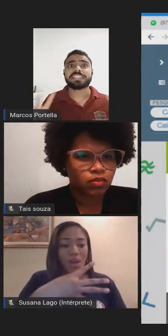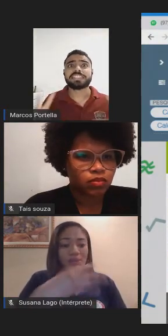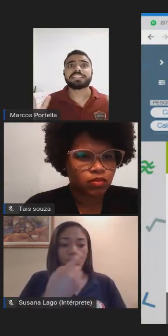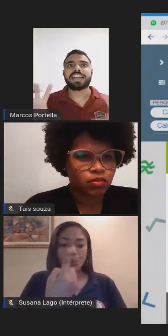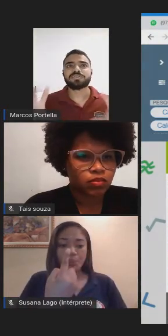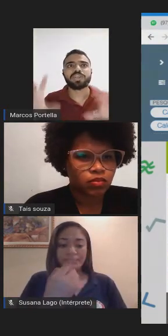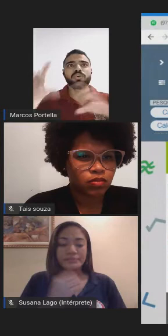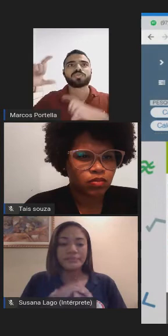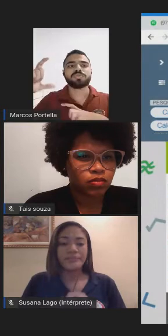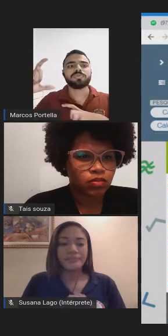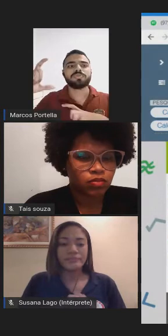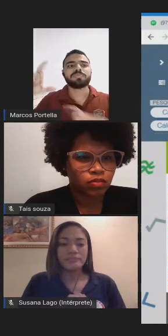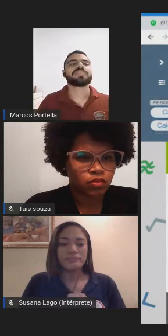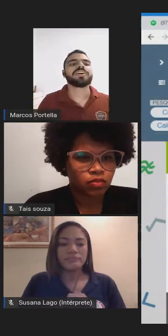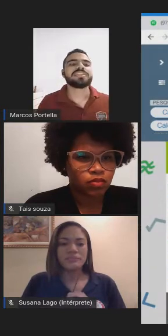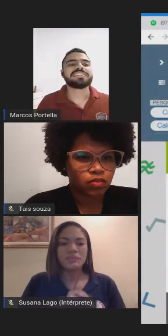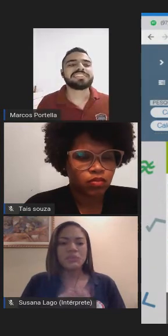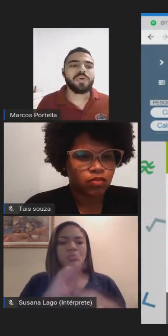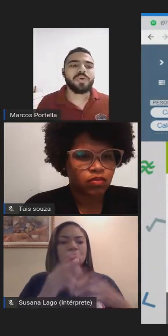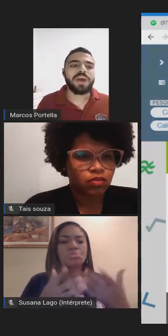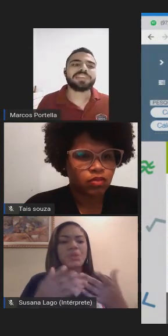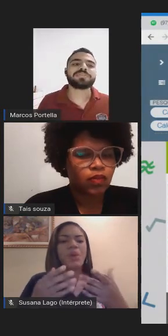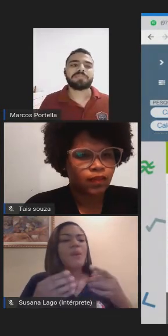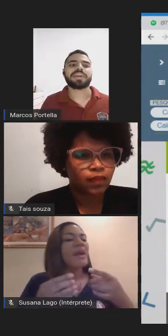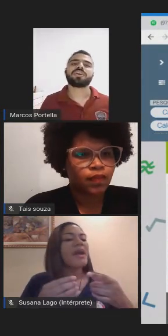Qual a resistência geral do circuito 1?